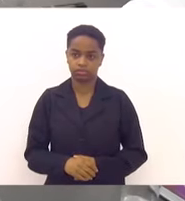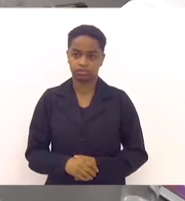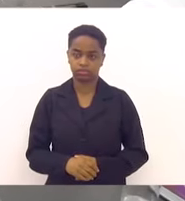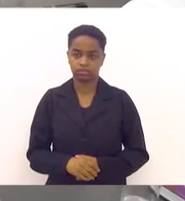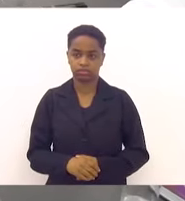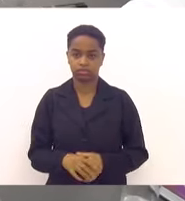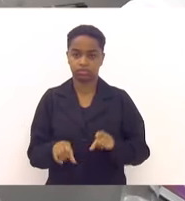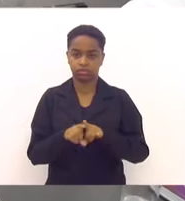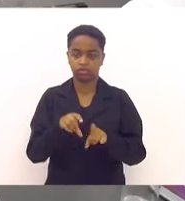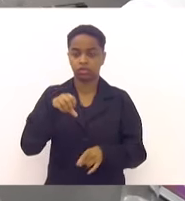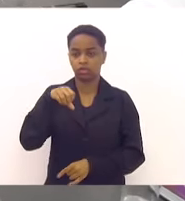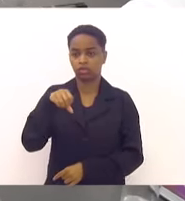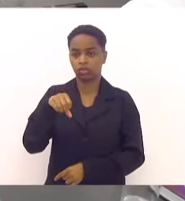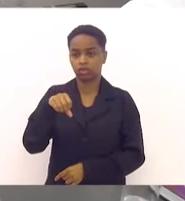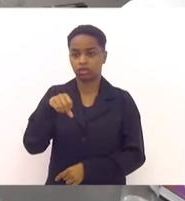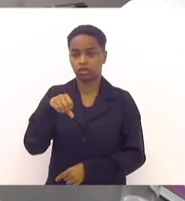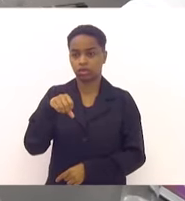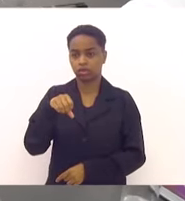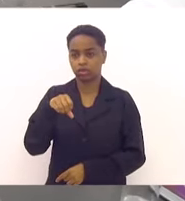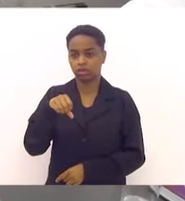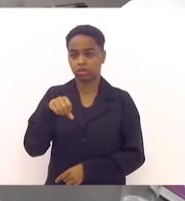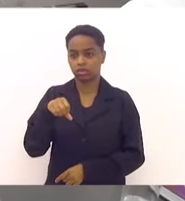aqui,